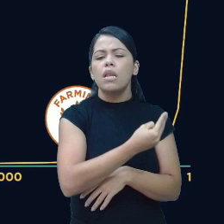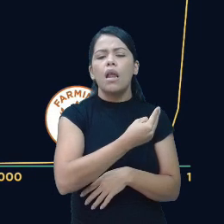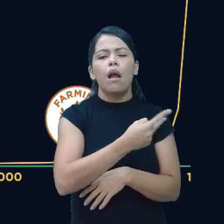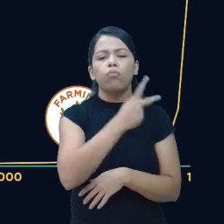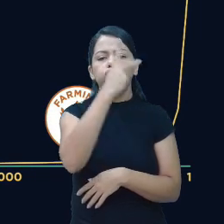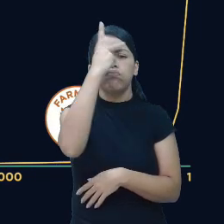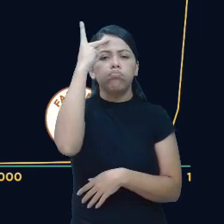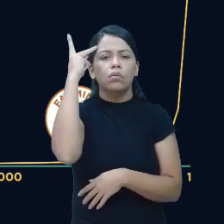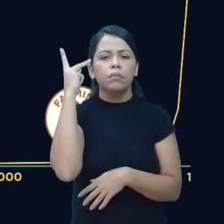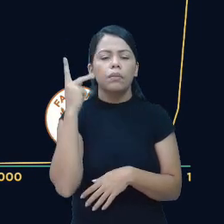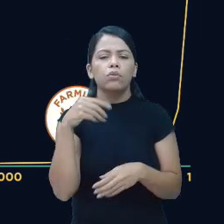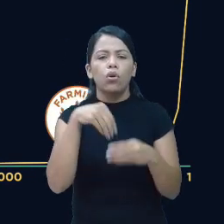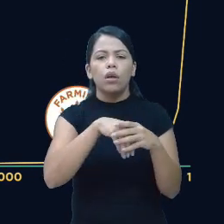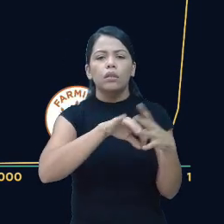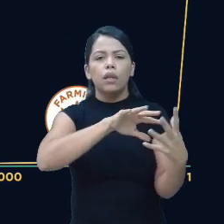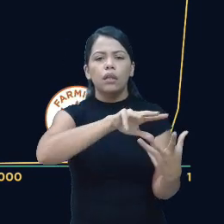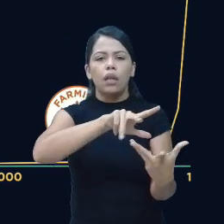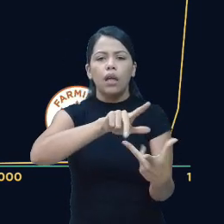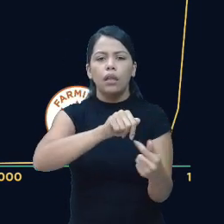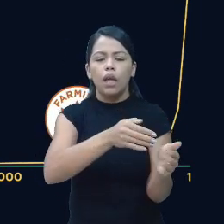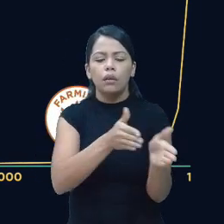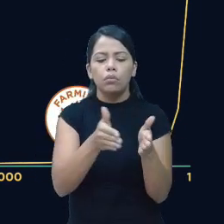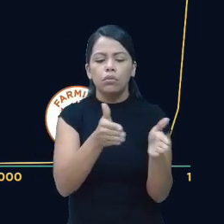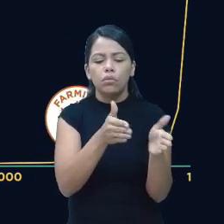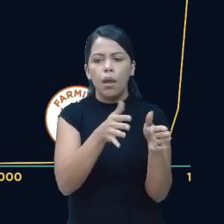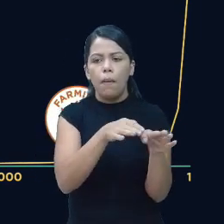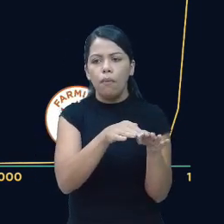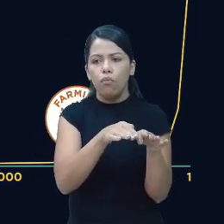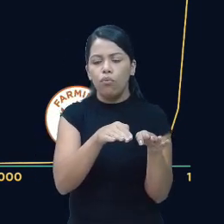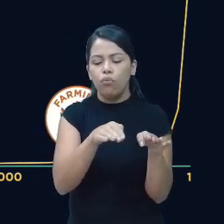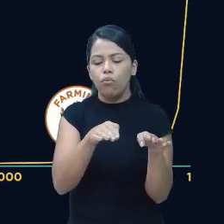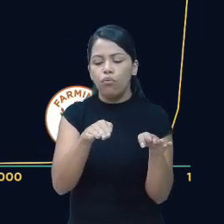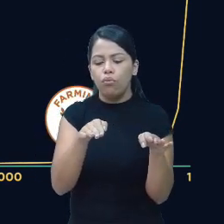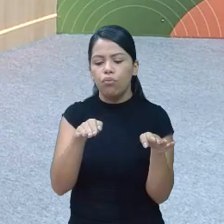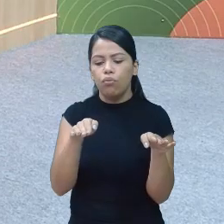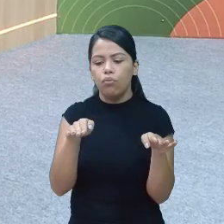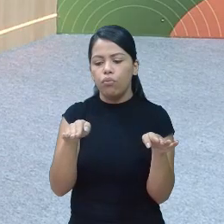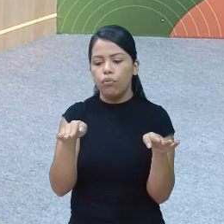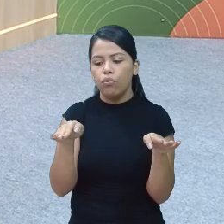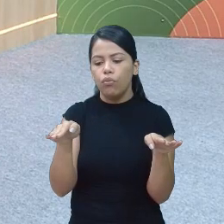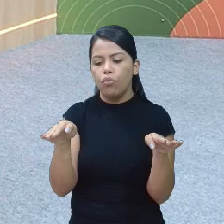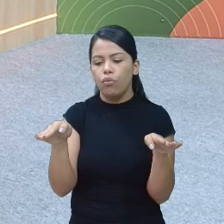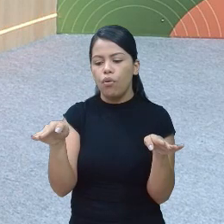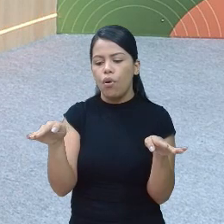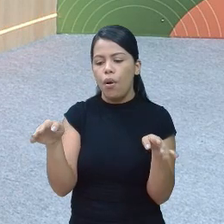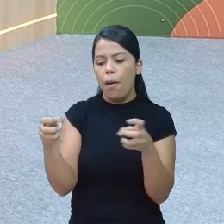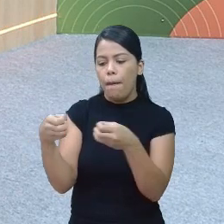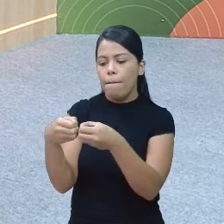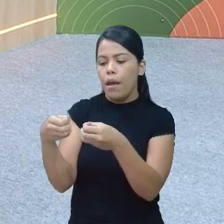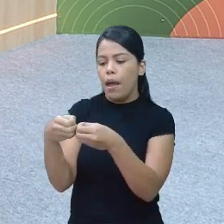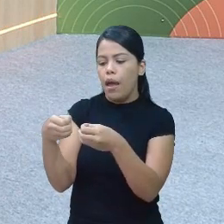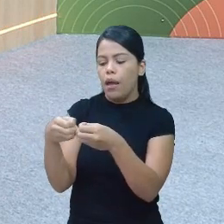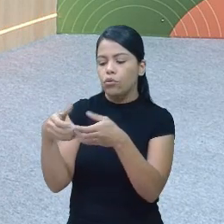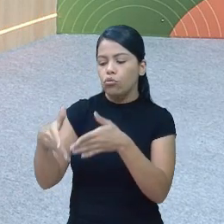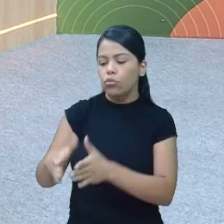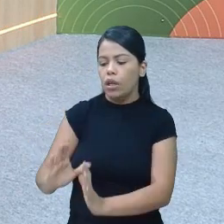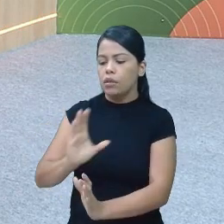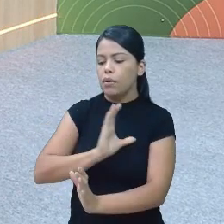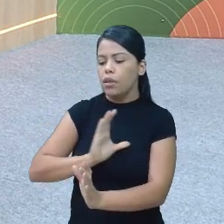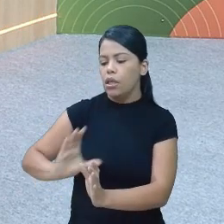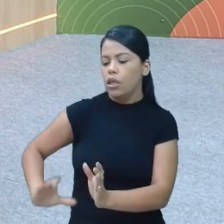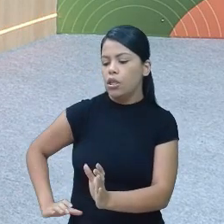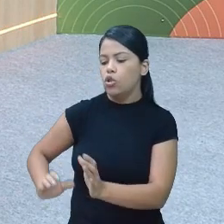Terra. Praticamente nesse período todo se manteve constante. Quando vai chegando aqui próximo do nascimento de Cristo, quando a gente